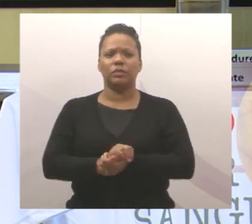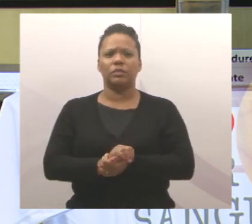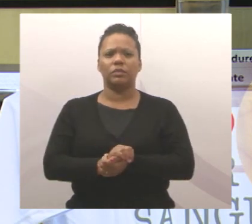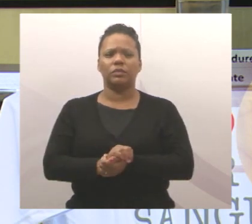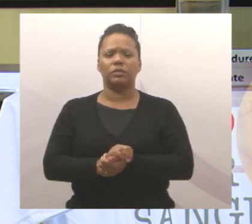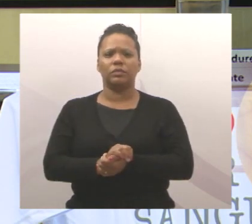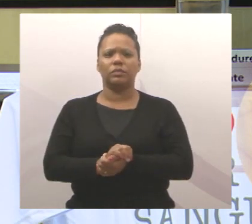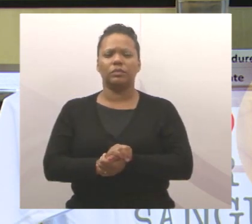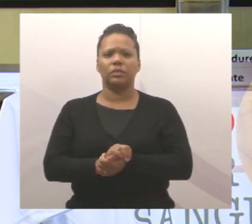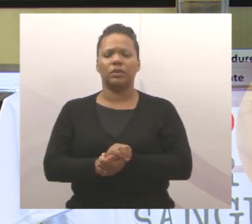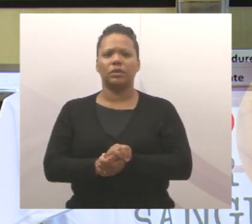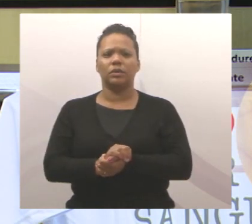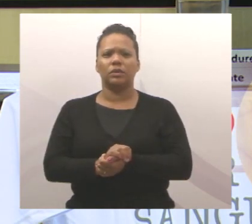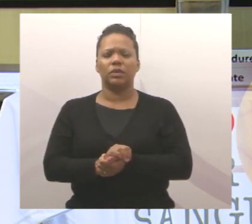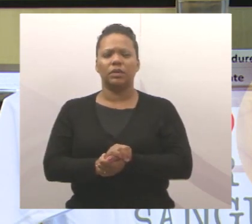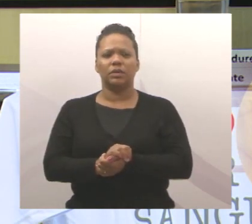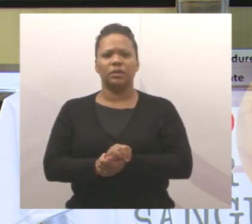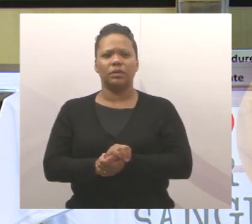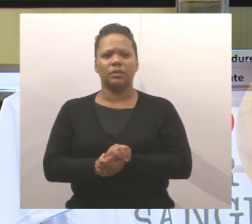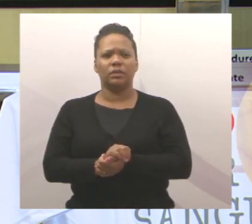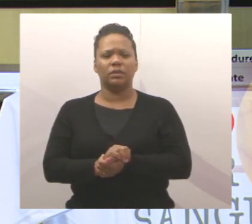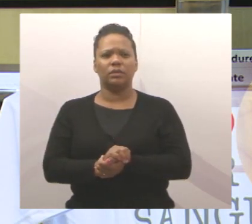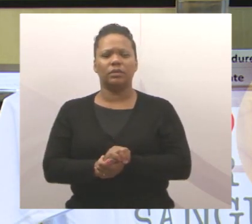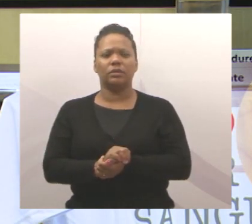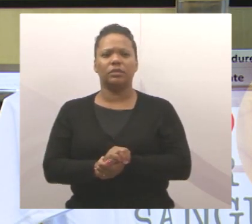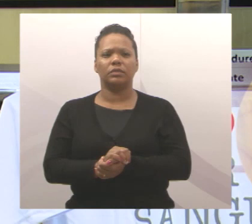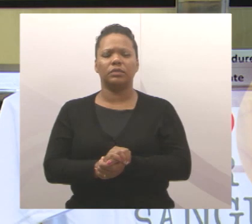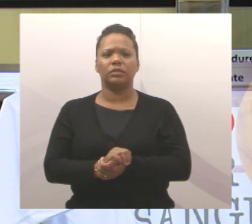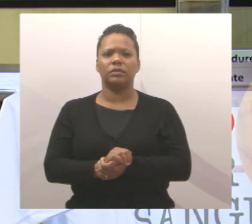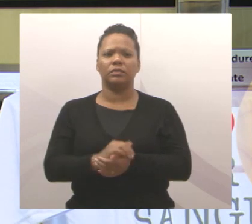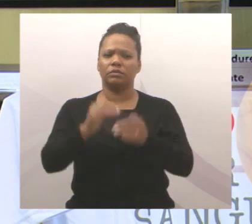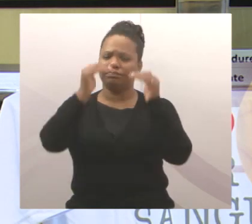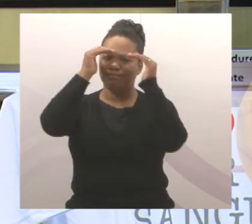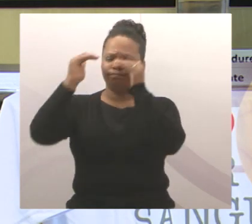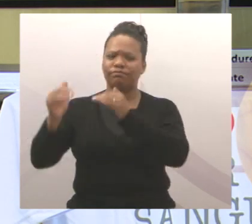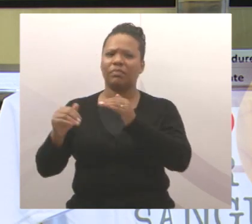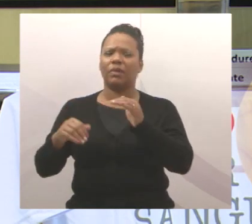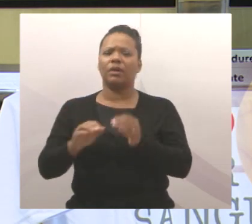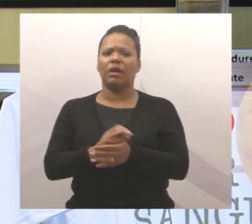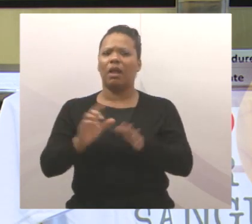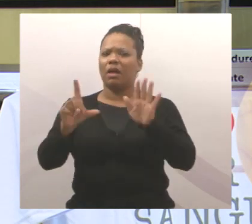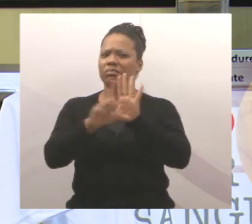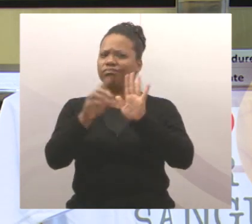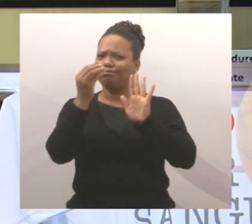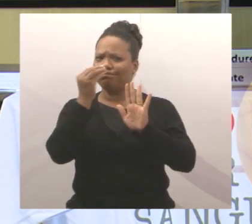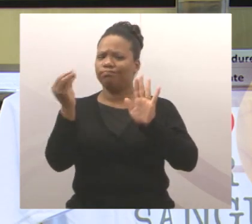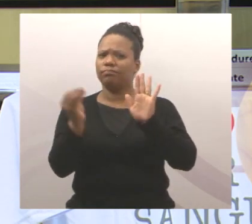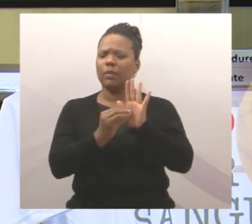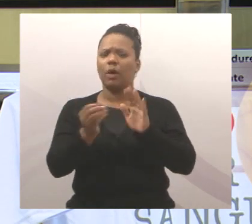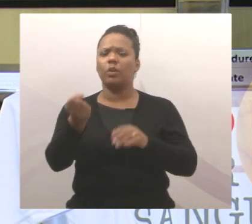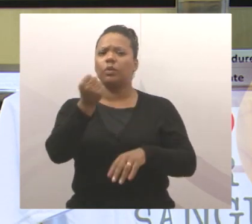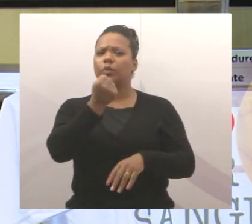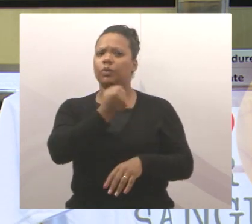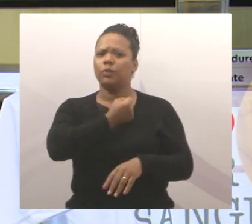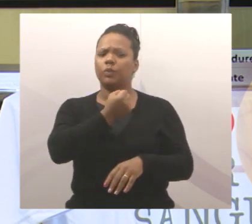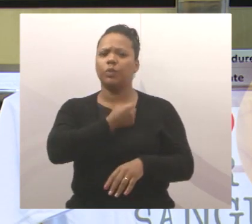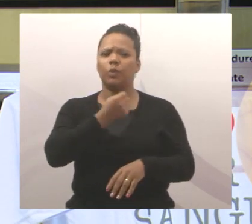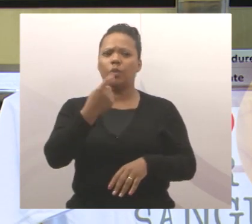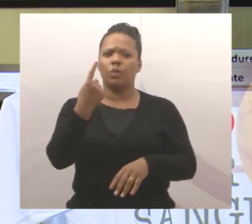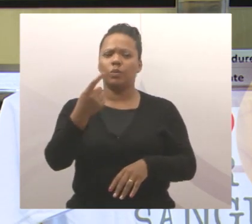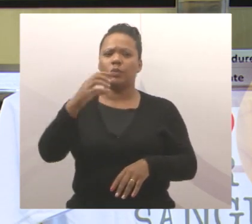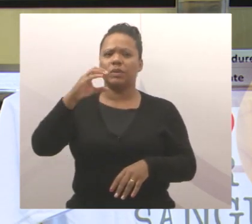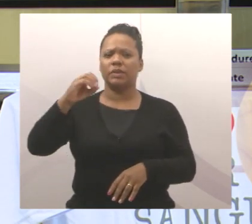de improbidade administrativa, violação aos princípios administrativos, processo digital número